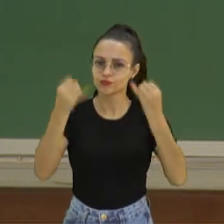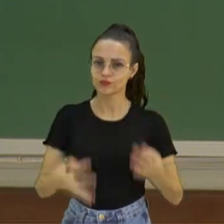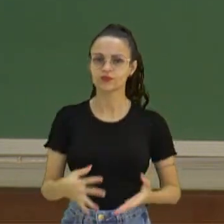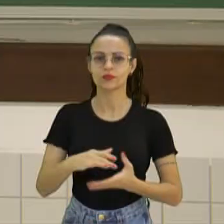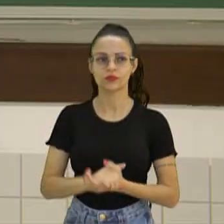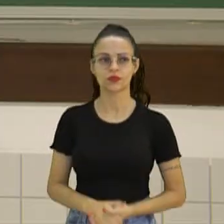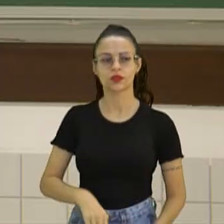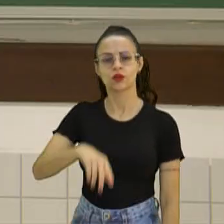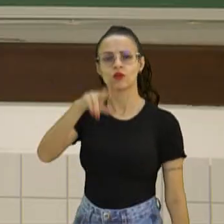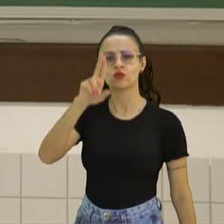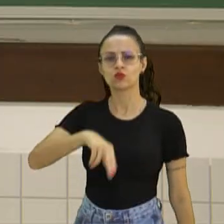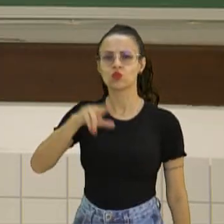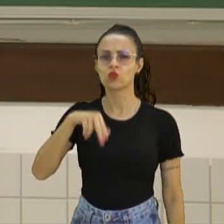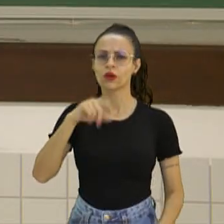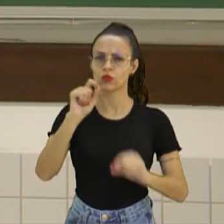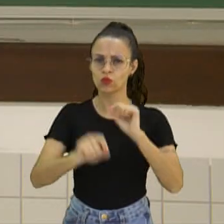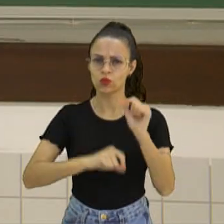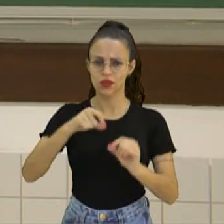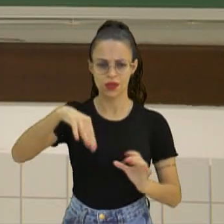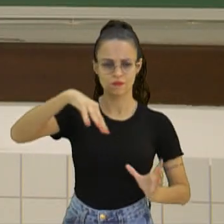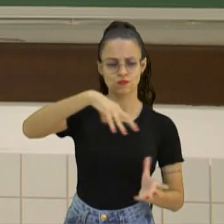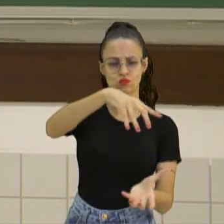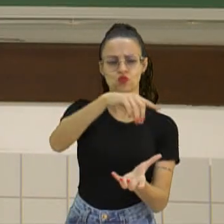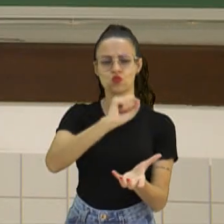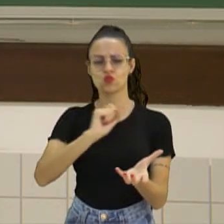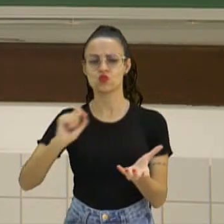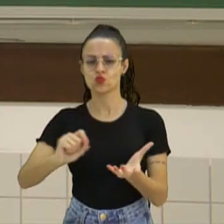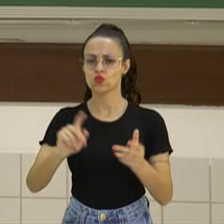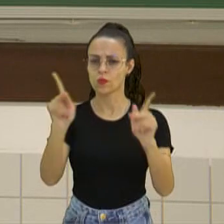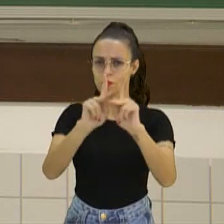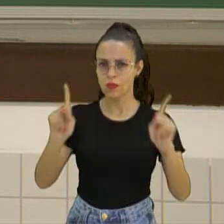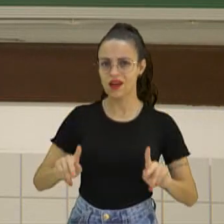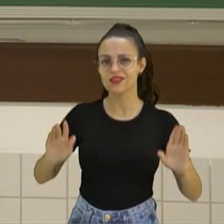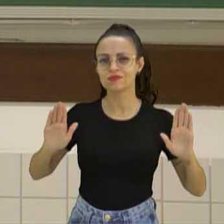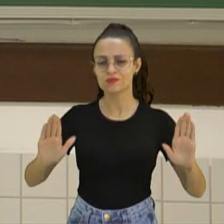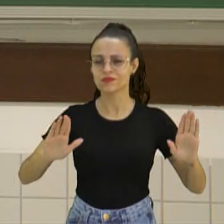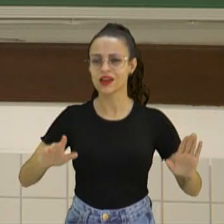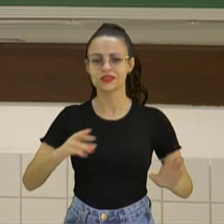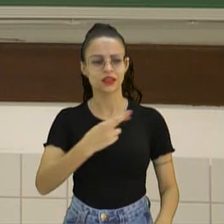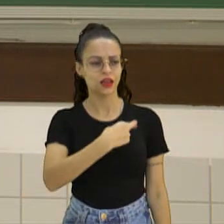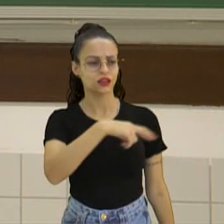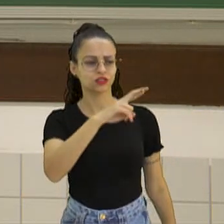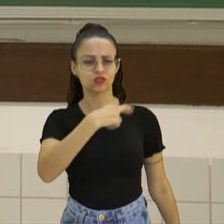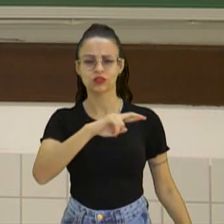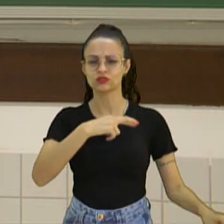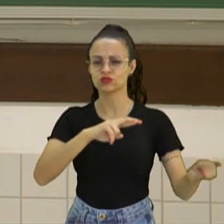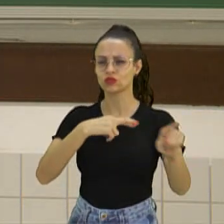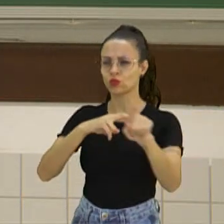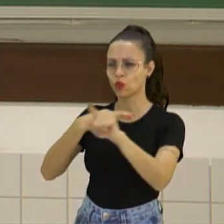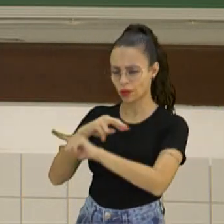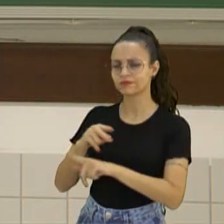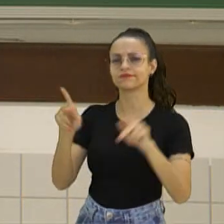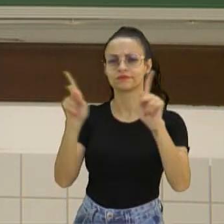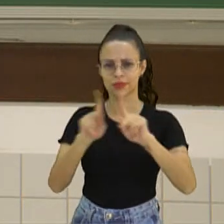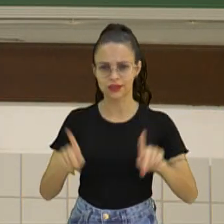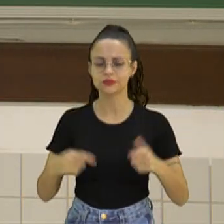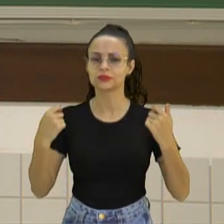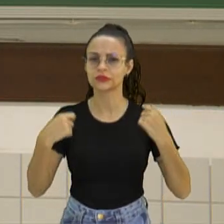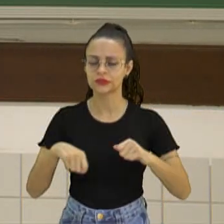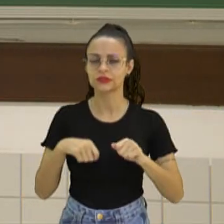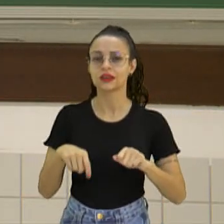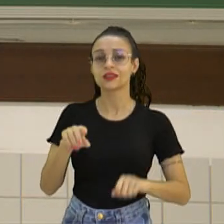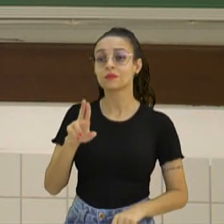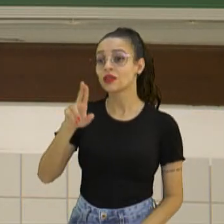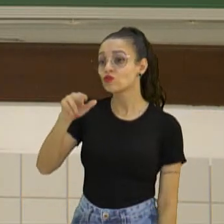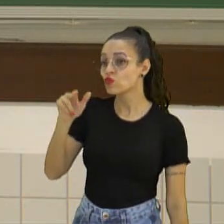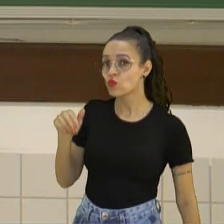nunca vai haver paz no mundo enquanto não houver paz entre as religiões e nunca vai haver paz